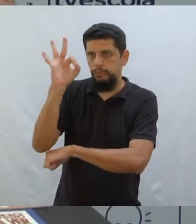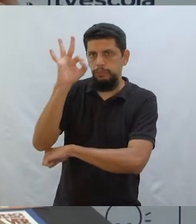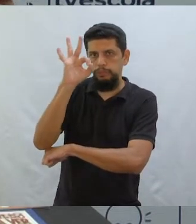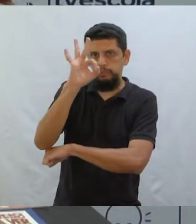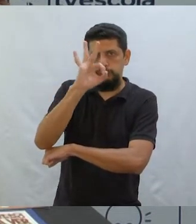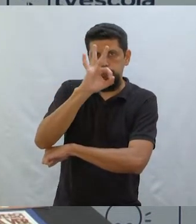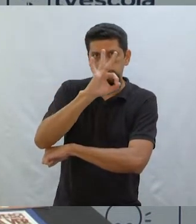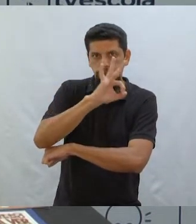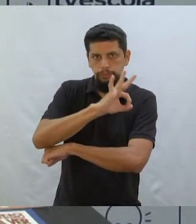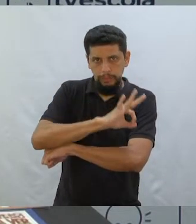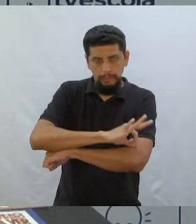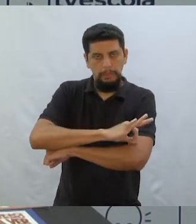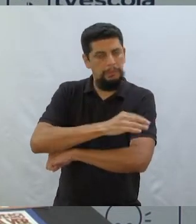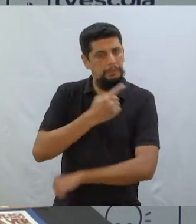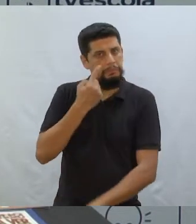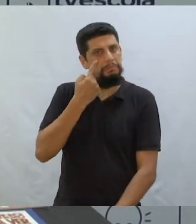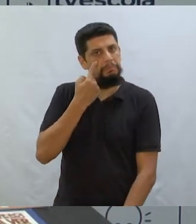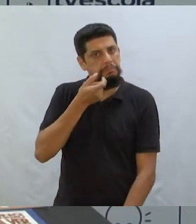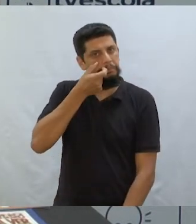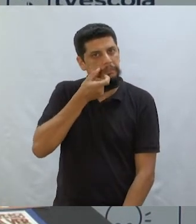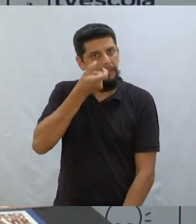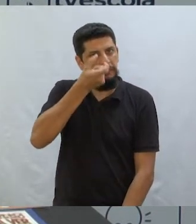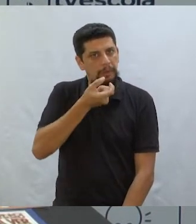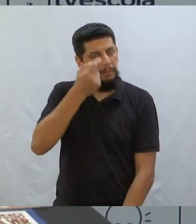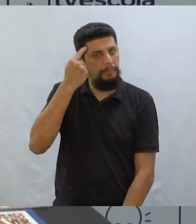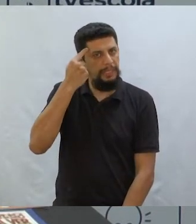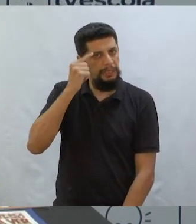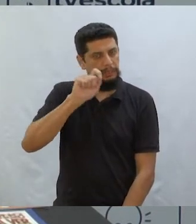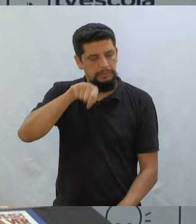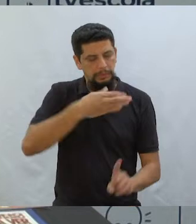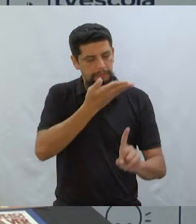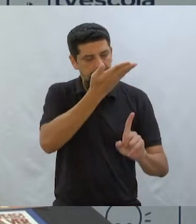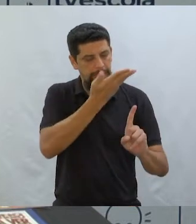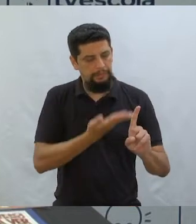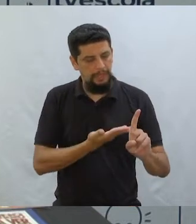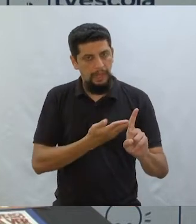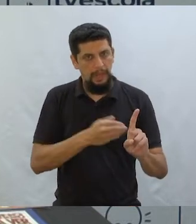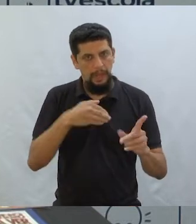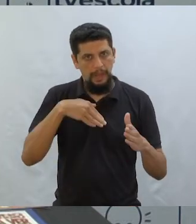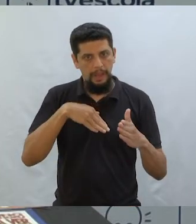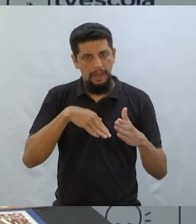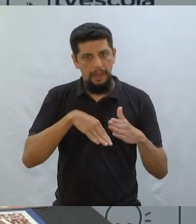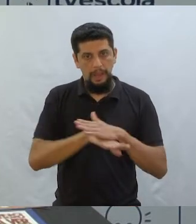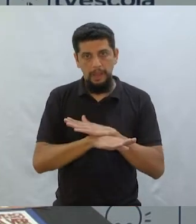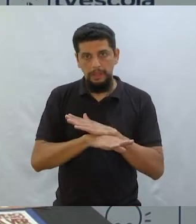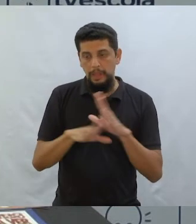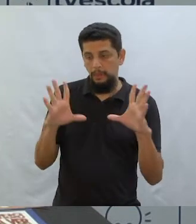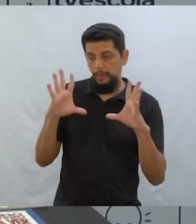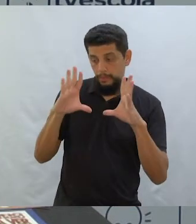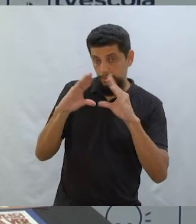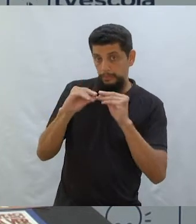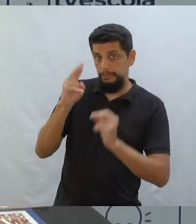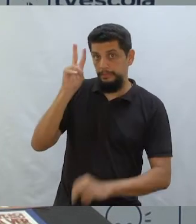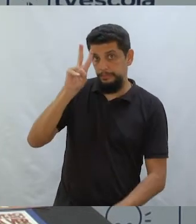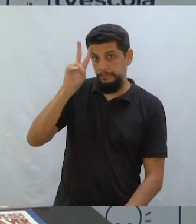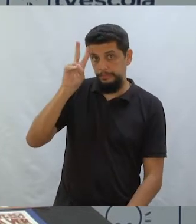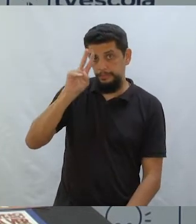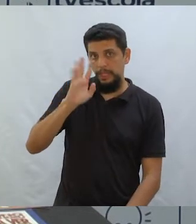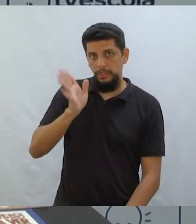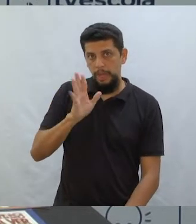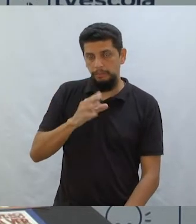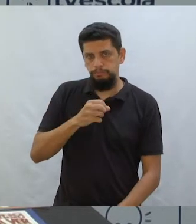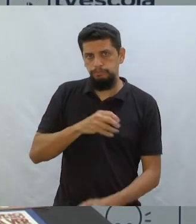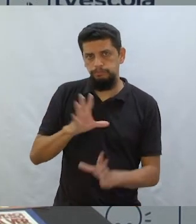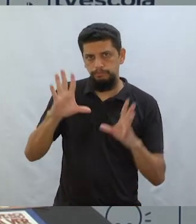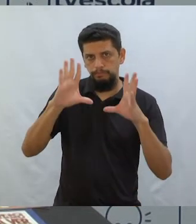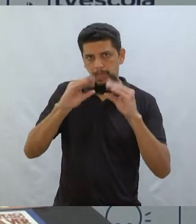Olha que interessante vamos pensar no Pedrinho Ele entrou Estava à noite lembro entrou já já